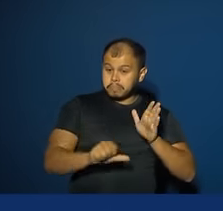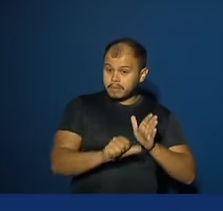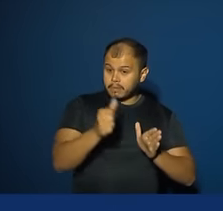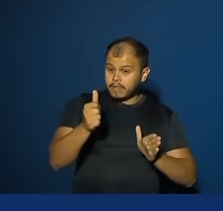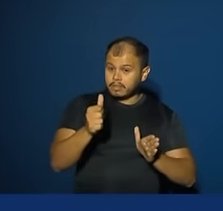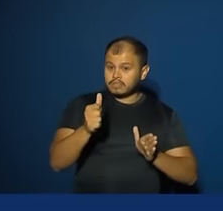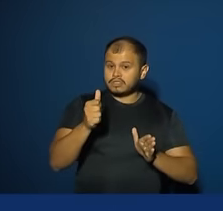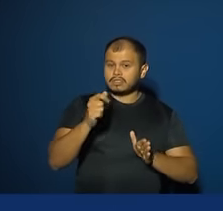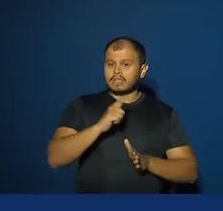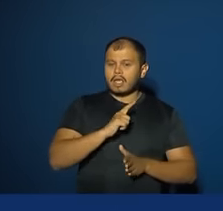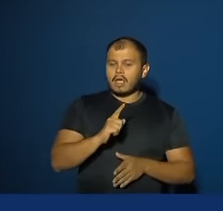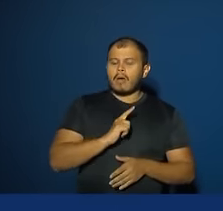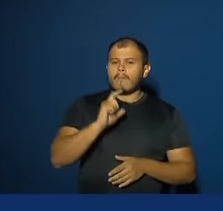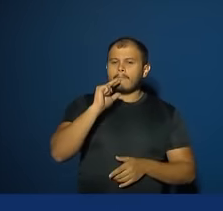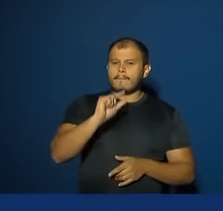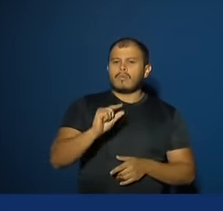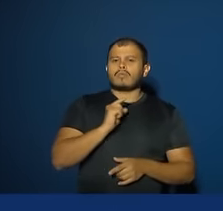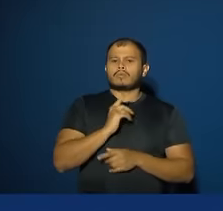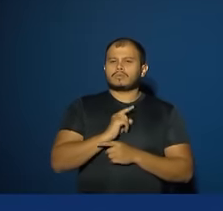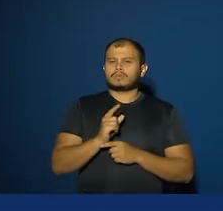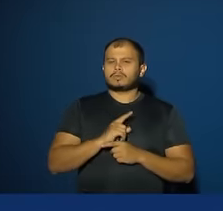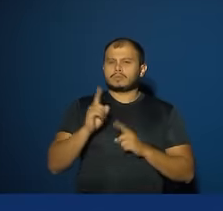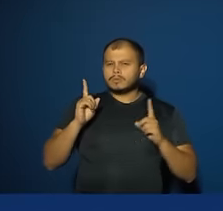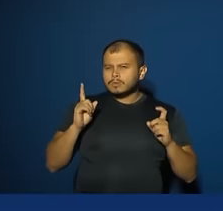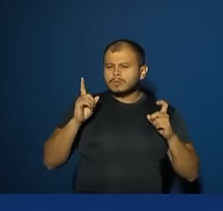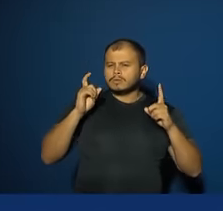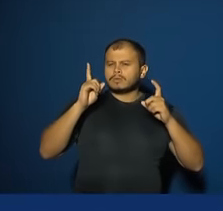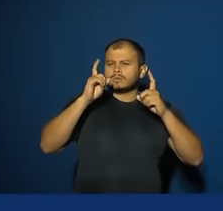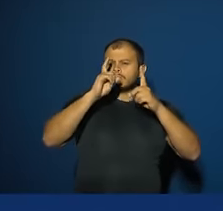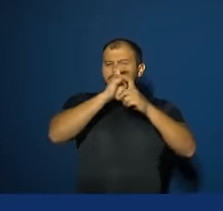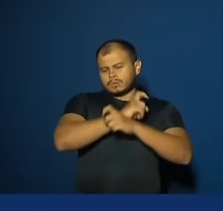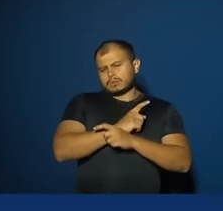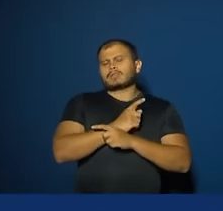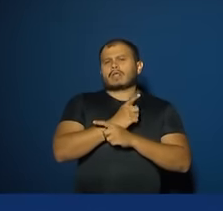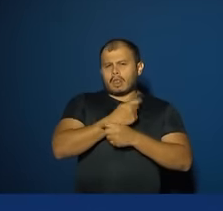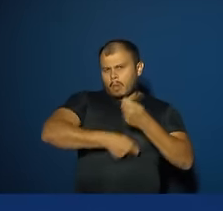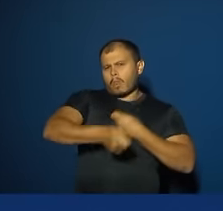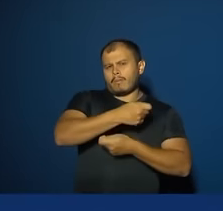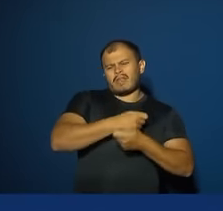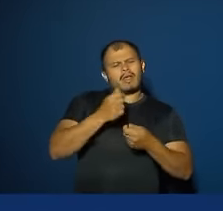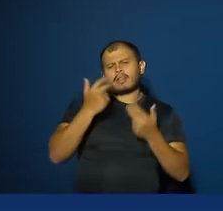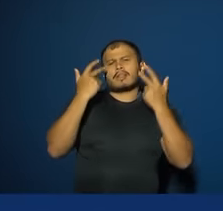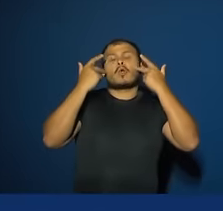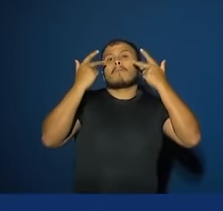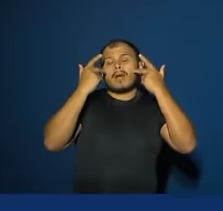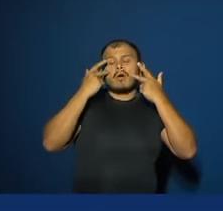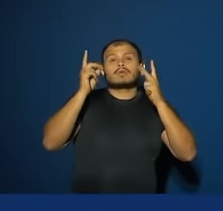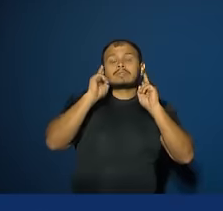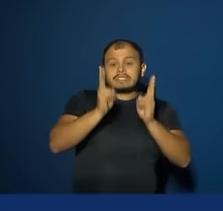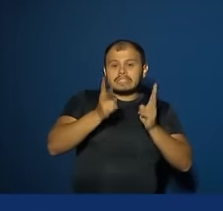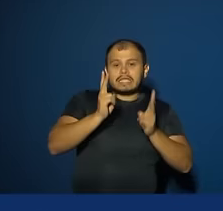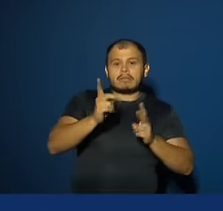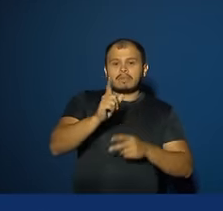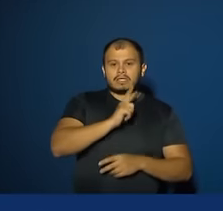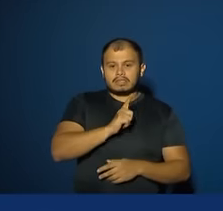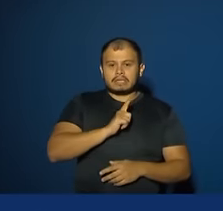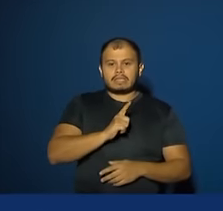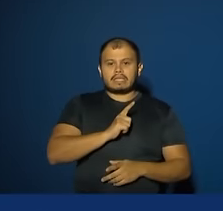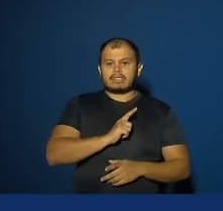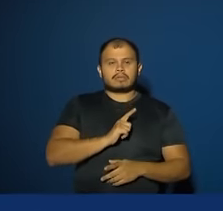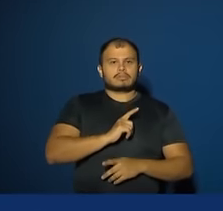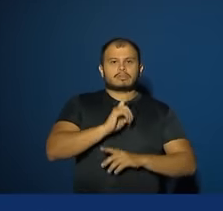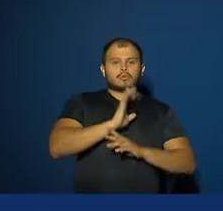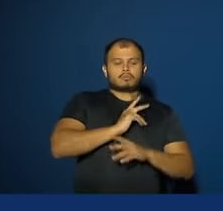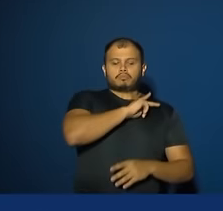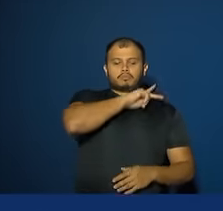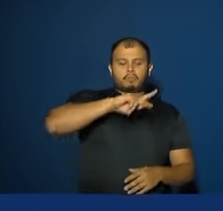certa cacofonia Econômica né O que é natural de uma transição de poder de 180º como a gente